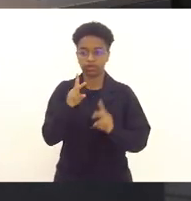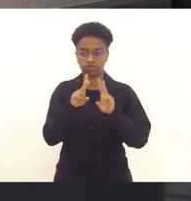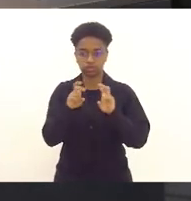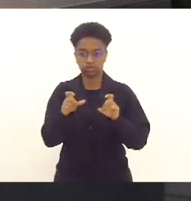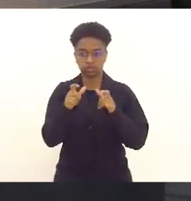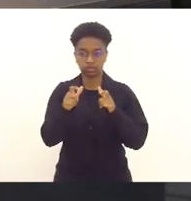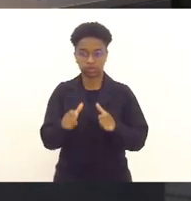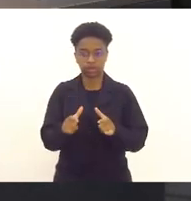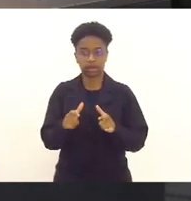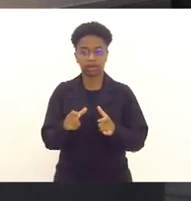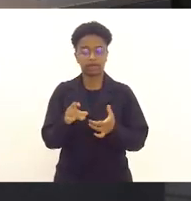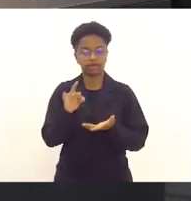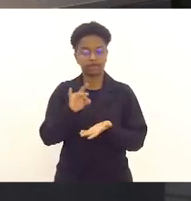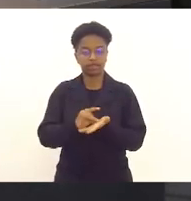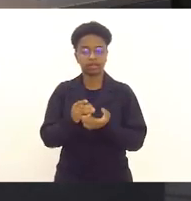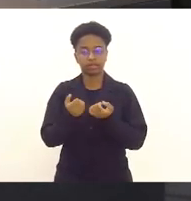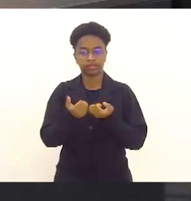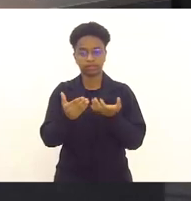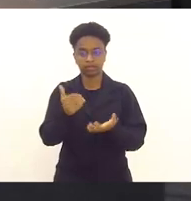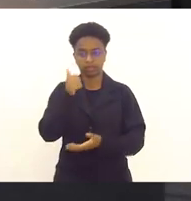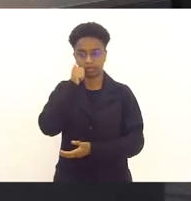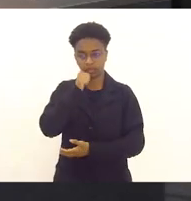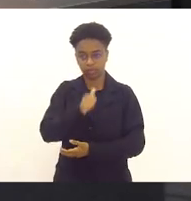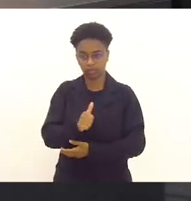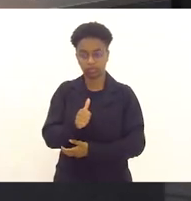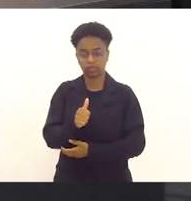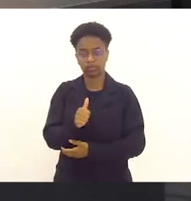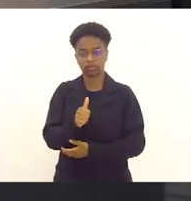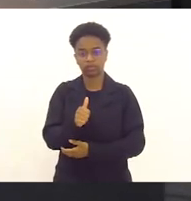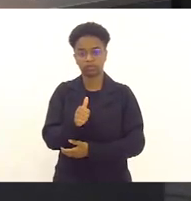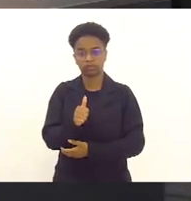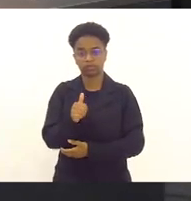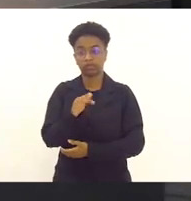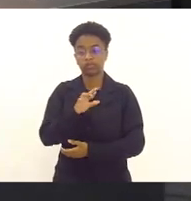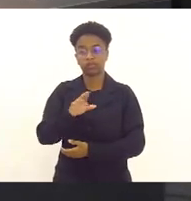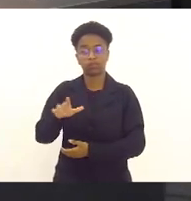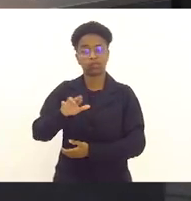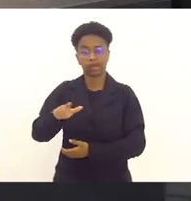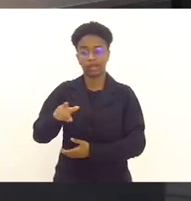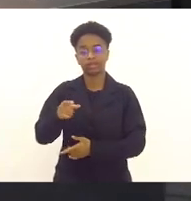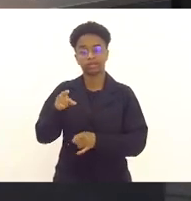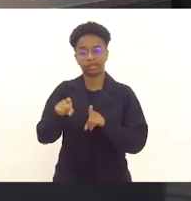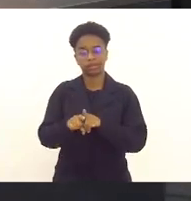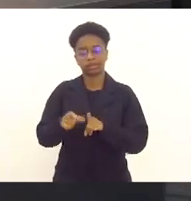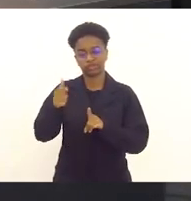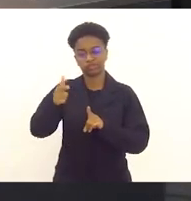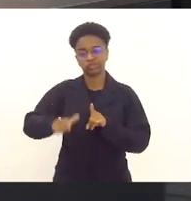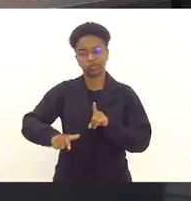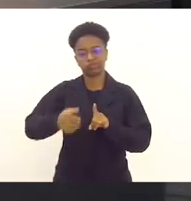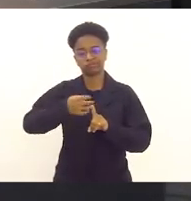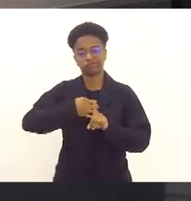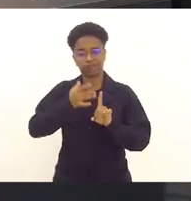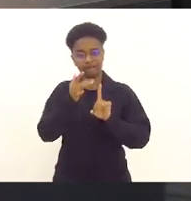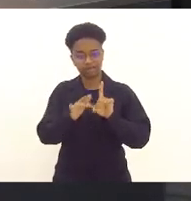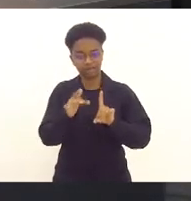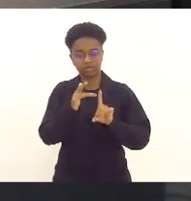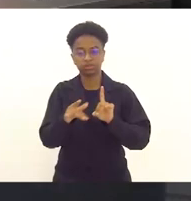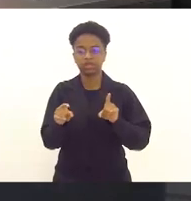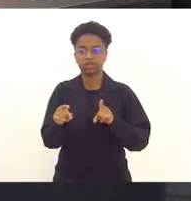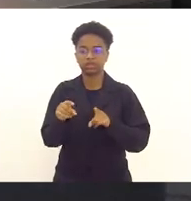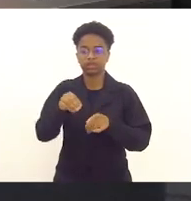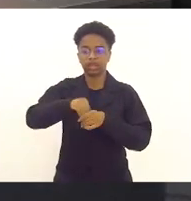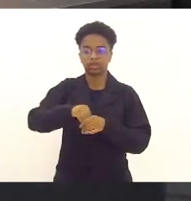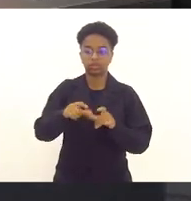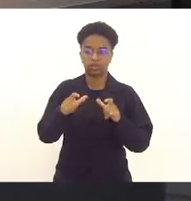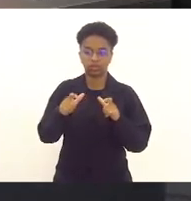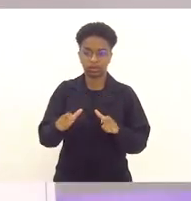garantindo ali para essa mulher né não a revitimização também dentro do espaço né porque de conforme